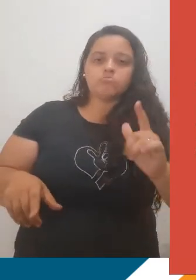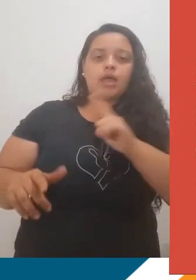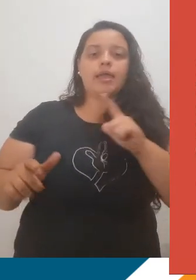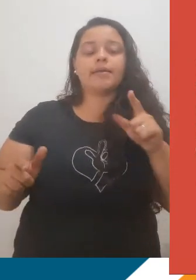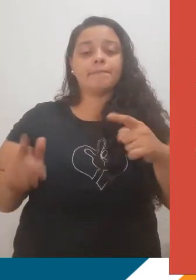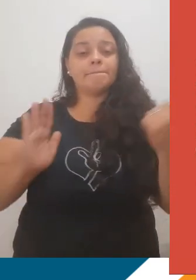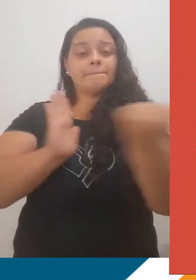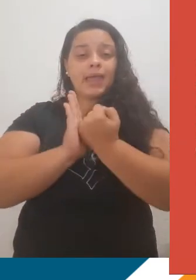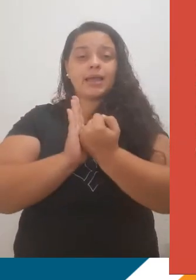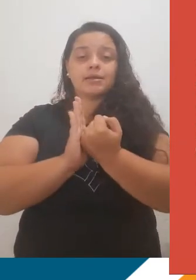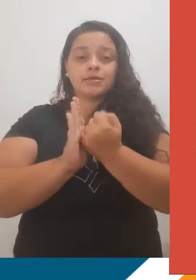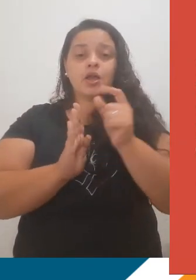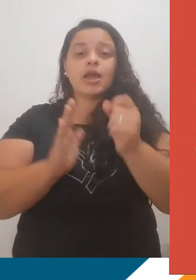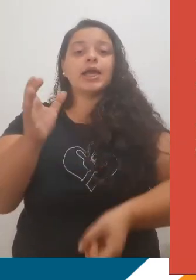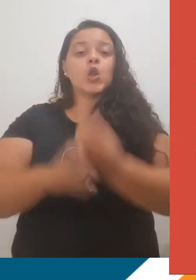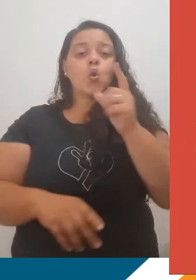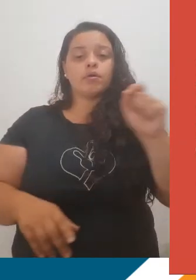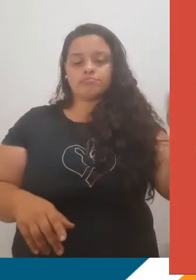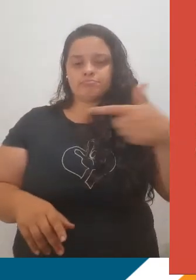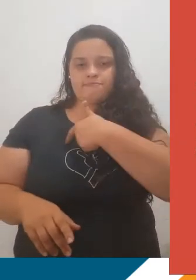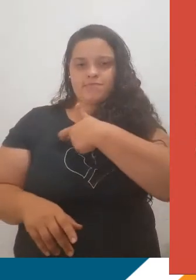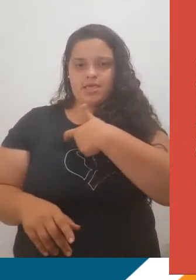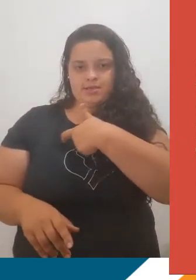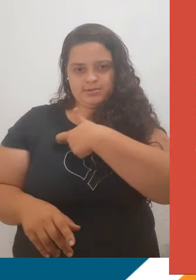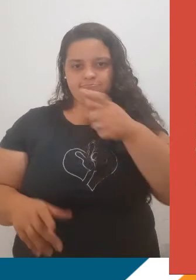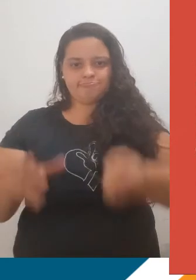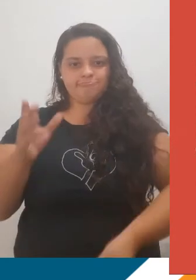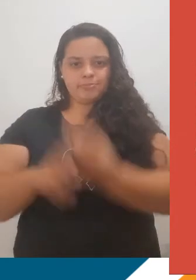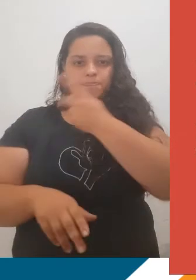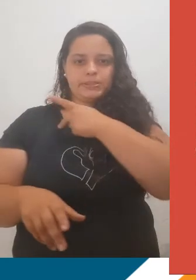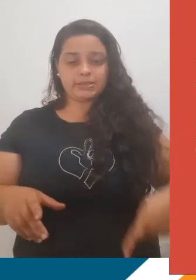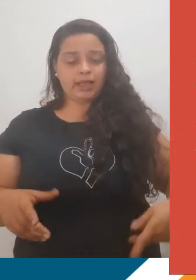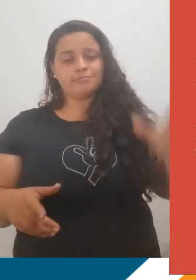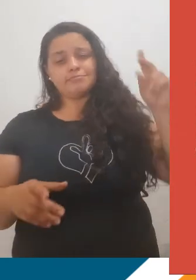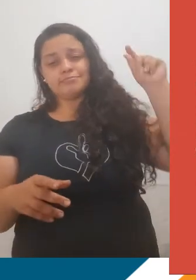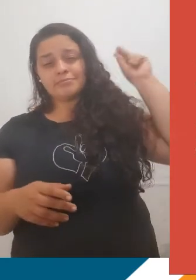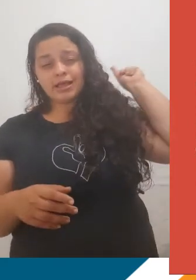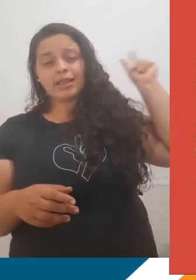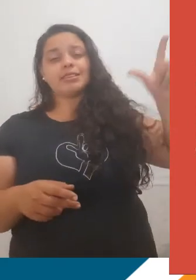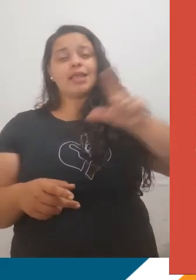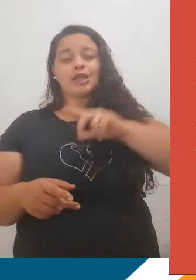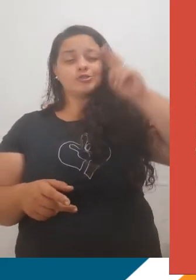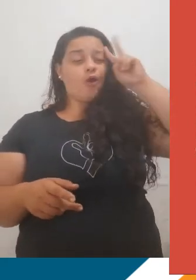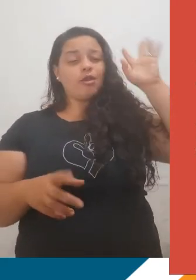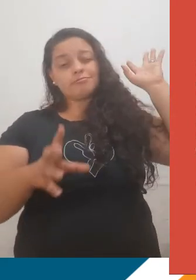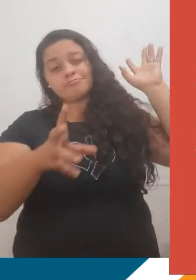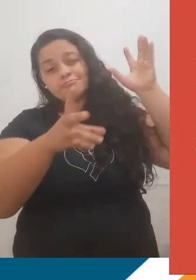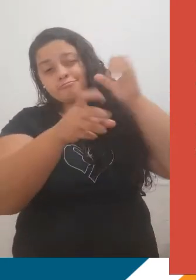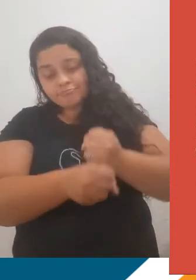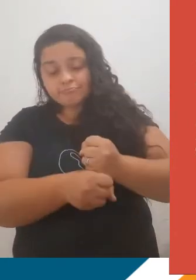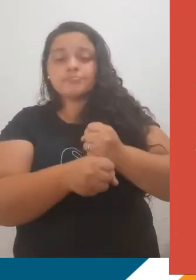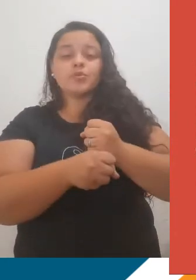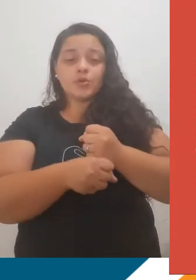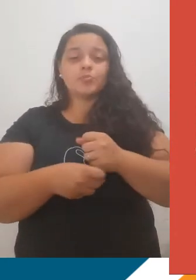período porque é o partido criado pelo Vargas, é o partido que tem uma herança trabalhista, né, de